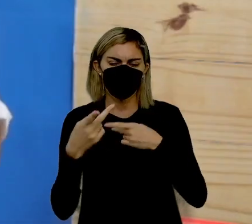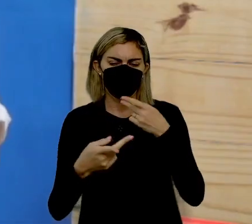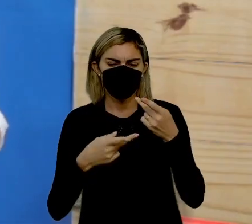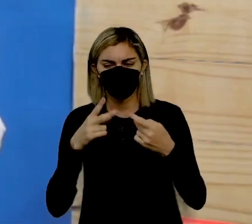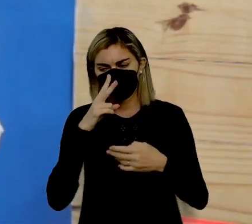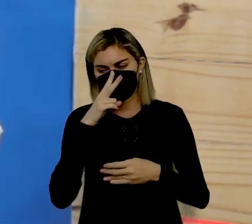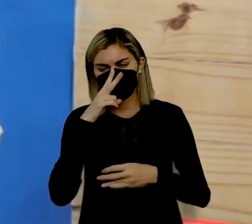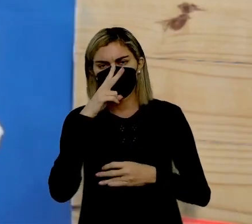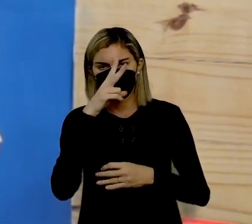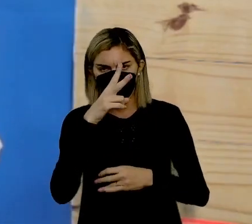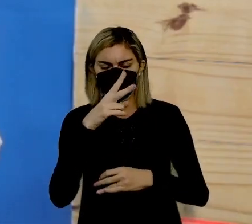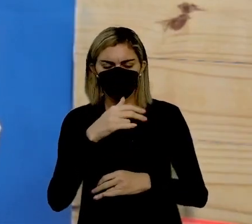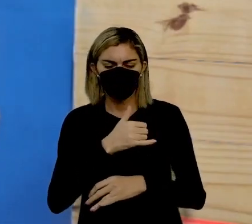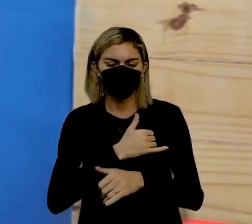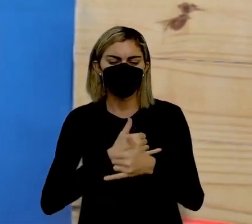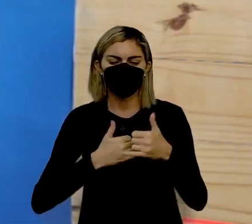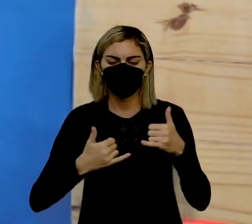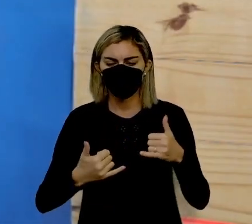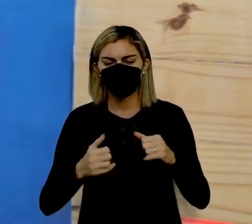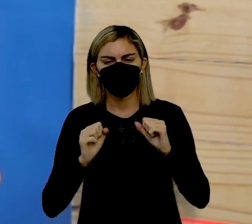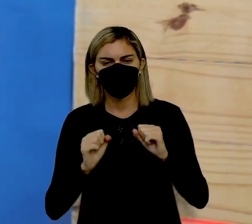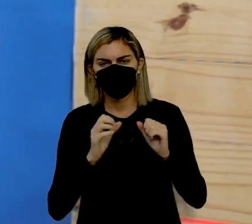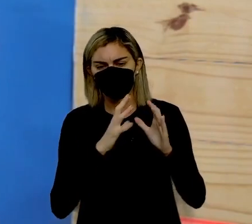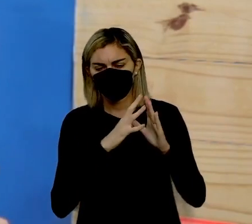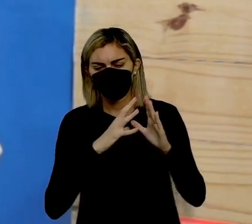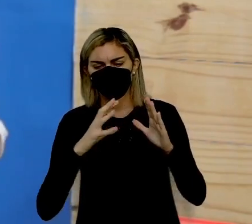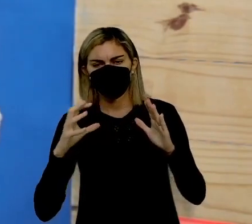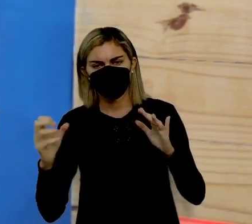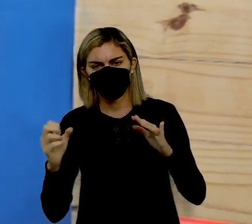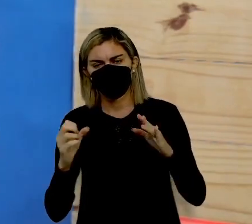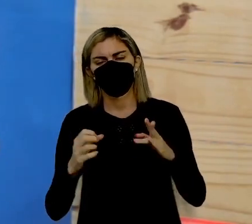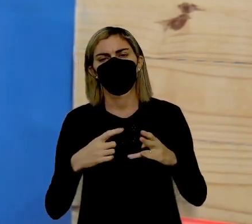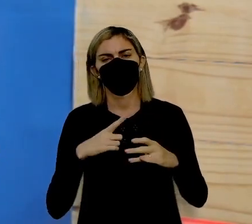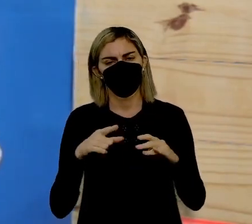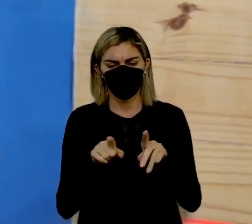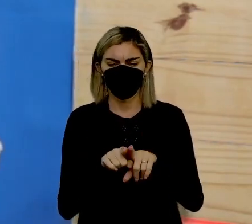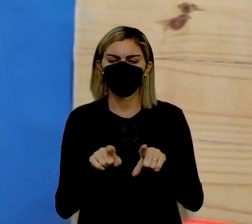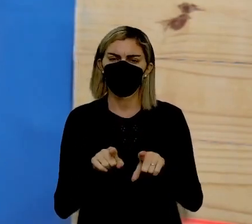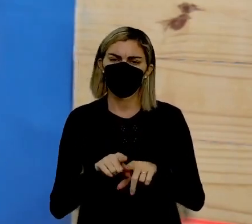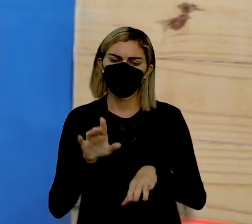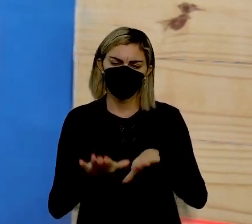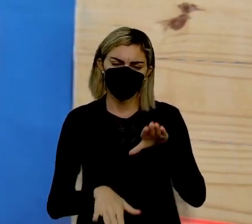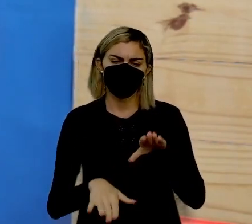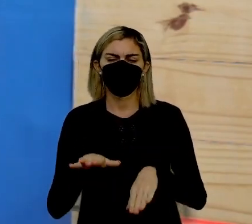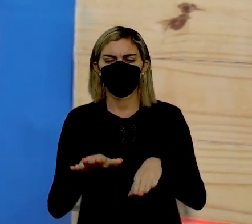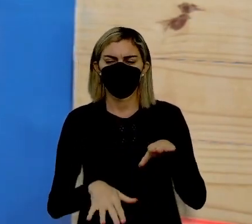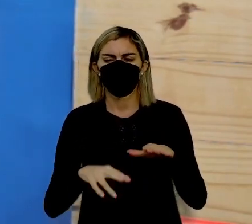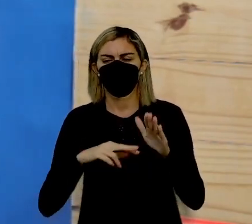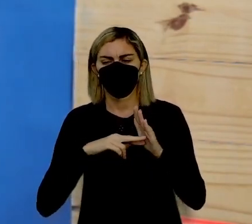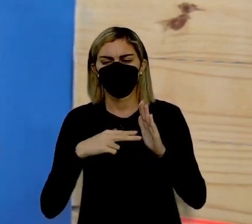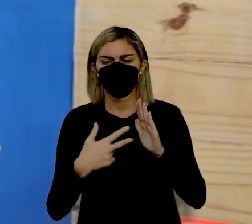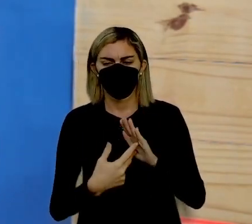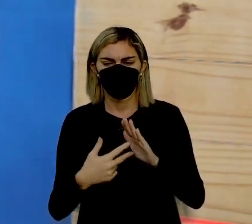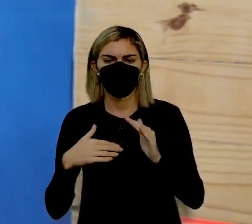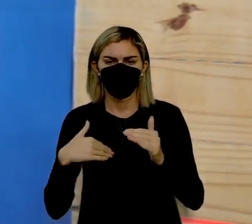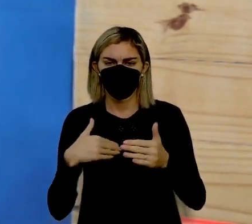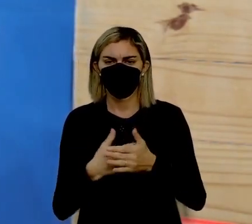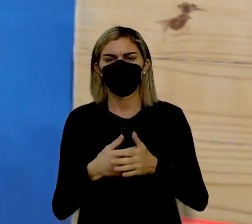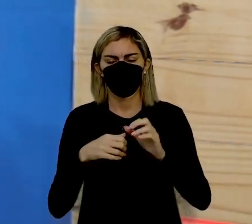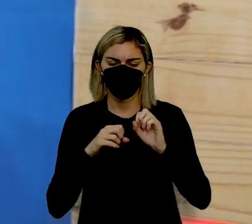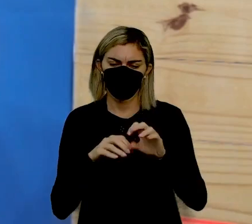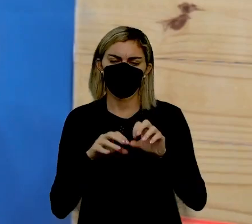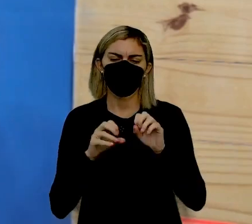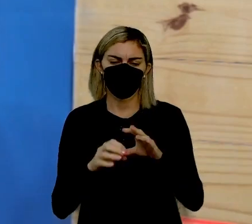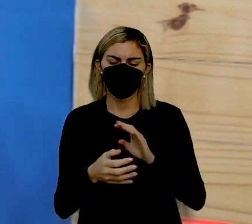força elétrica pode ser atrativa ou repulsiva e ela também depende do sentido da carga na próxima aula.